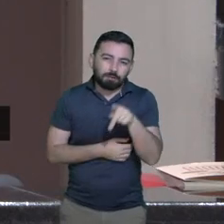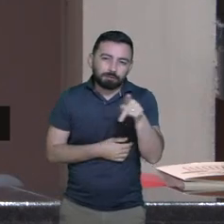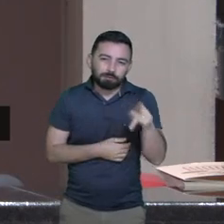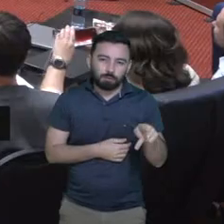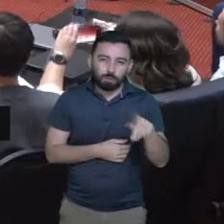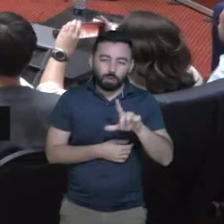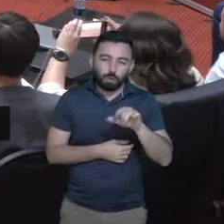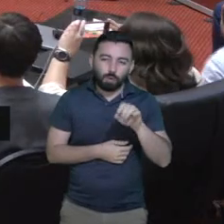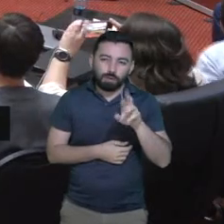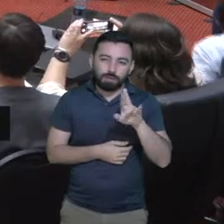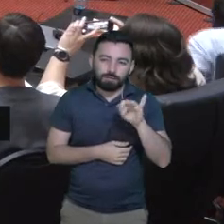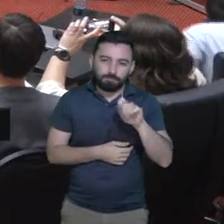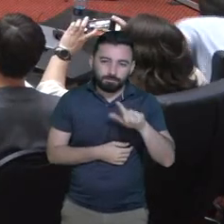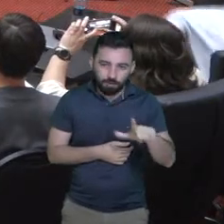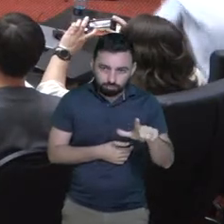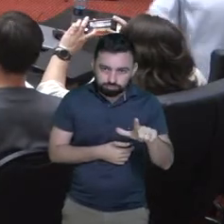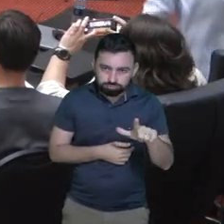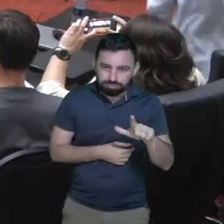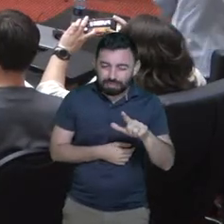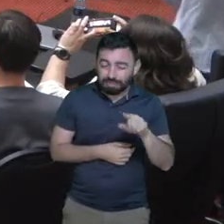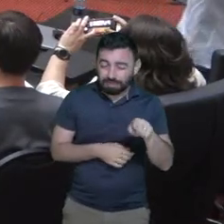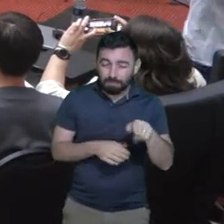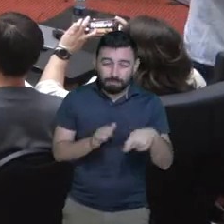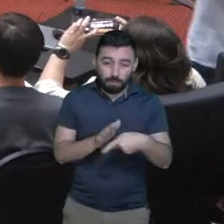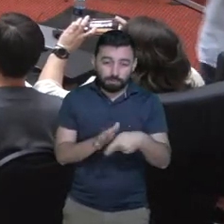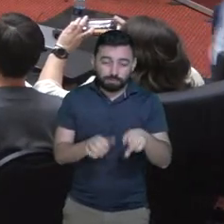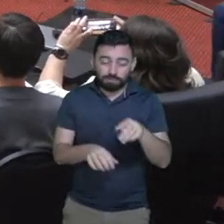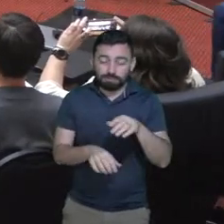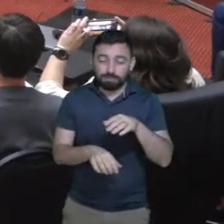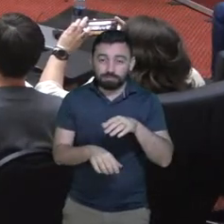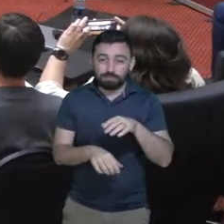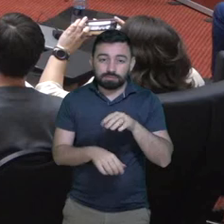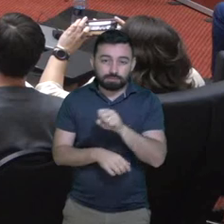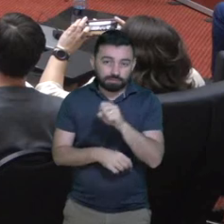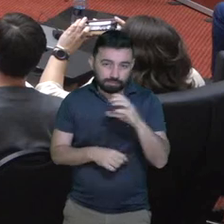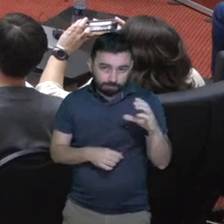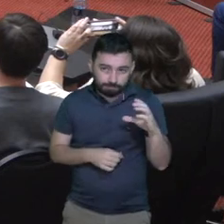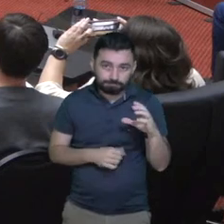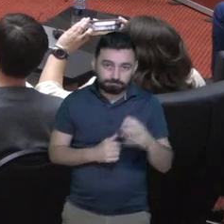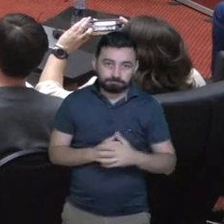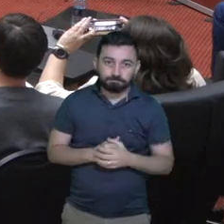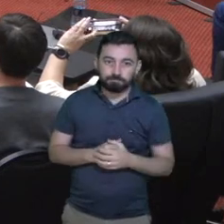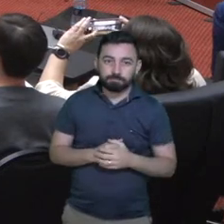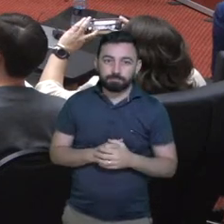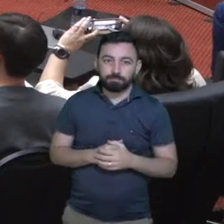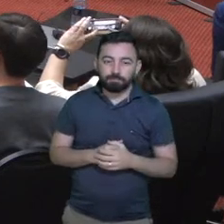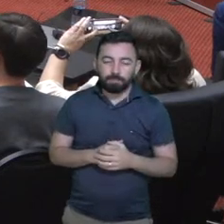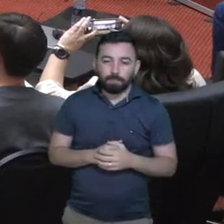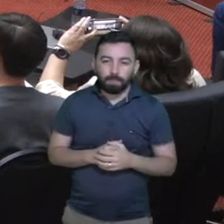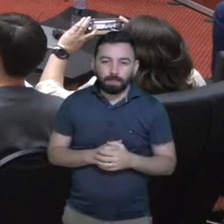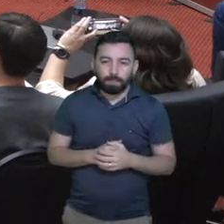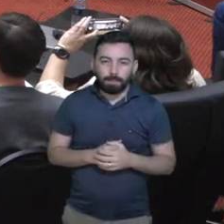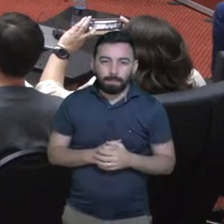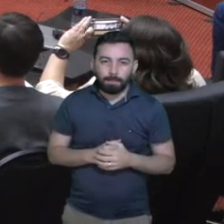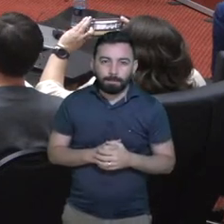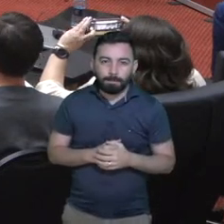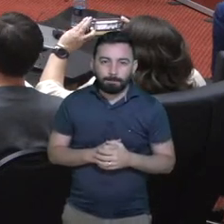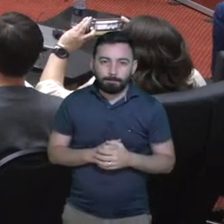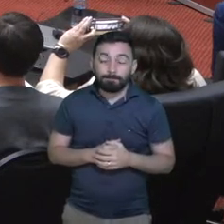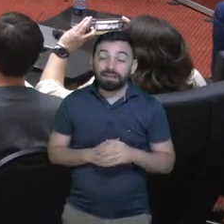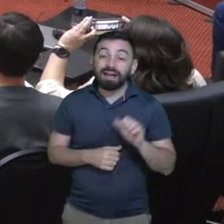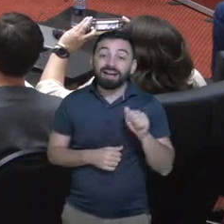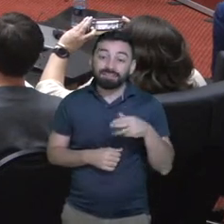é Catarinense prata da casa isso é muito bom né eu tenho também o André